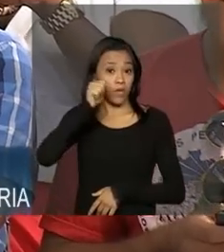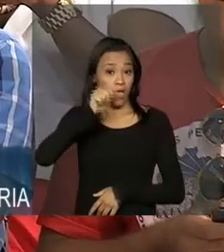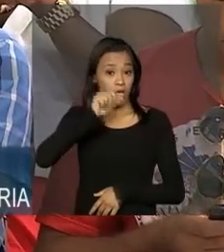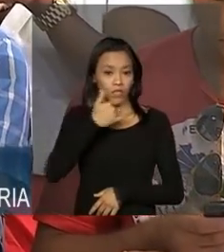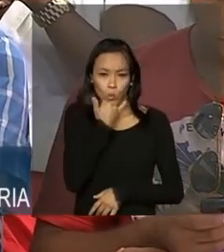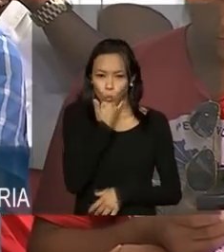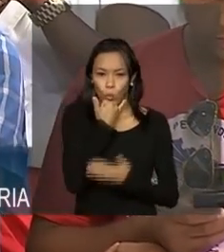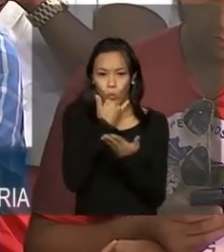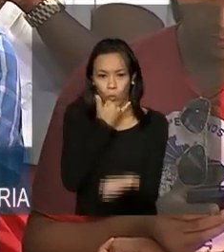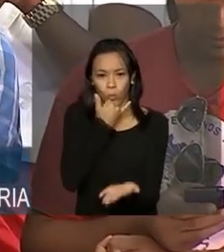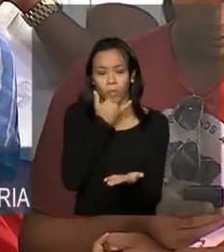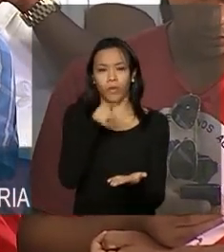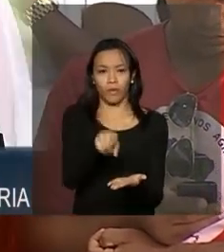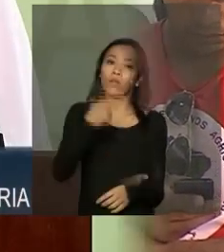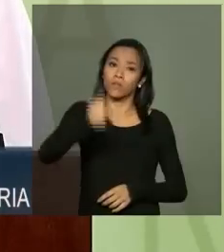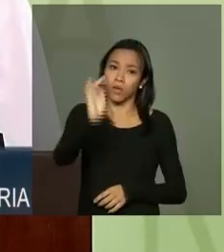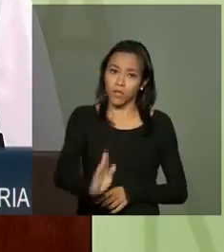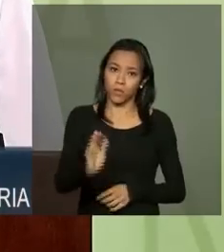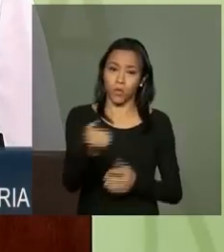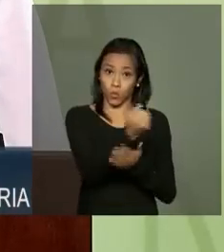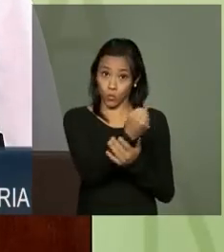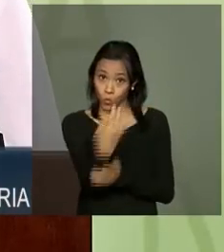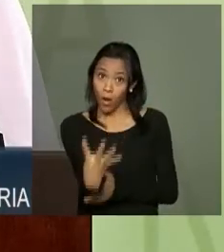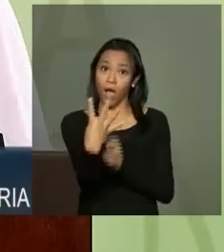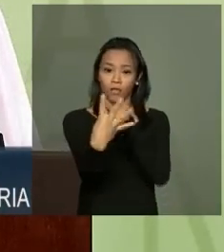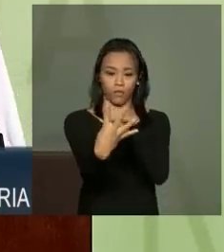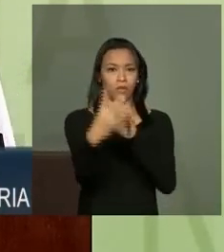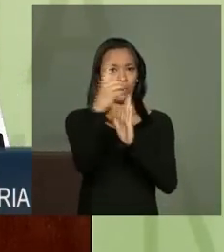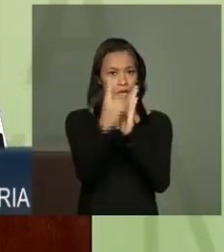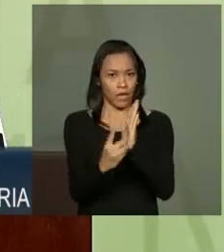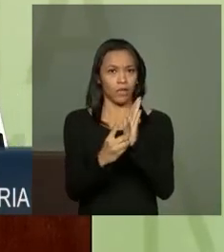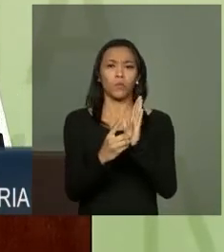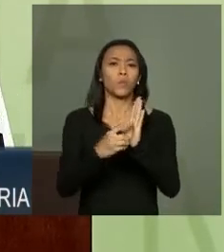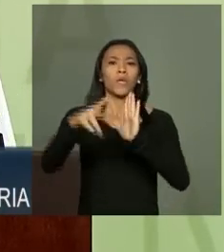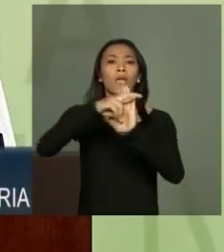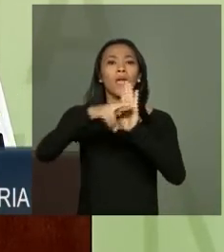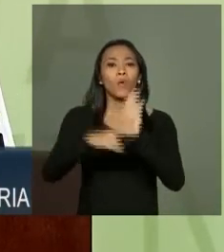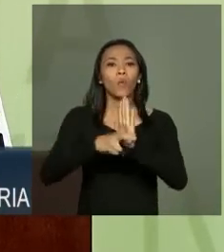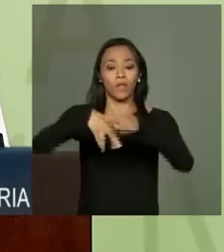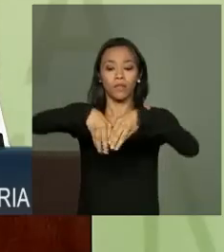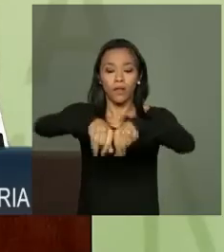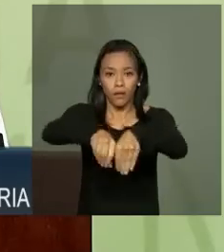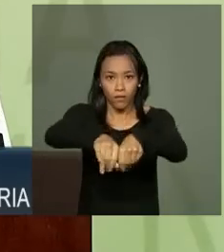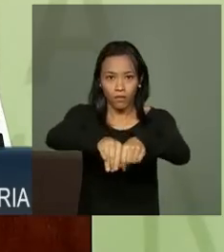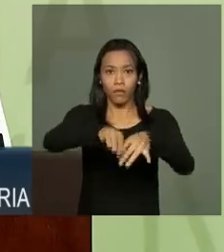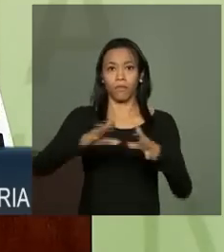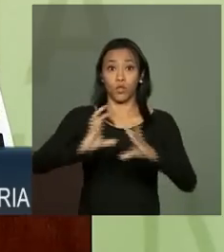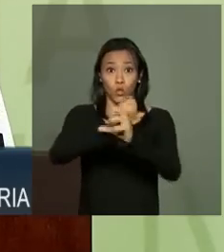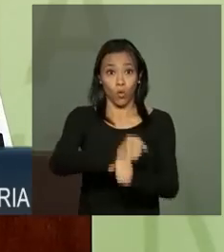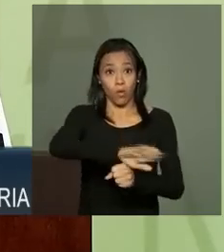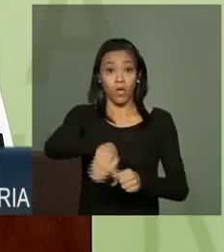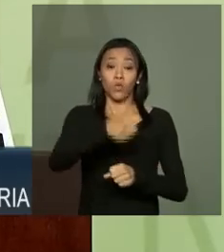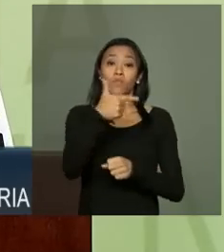mãe Lúcia, de Omidewá. Os 4 decretos de regularização de territórios, totalizando 21